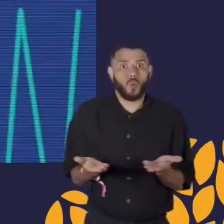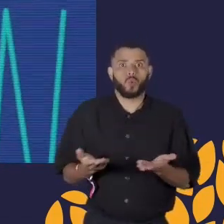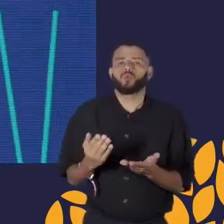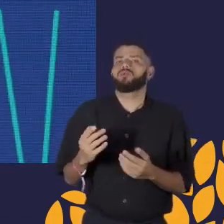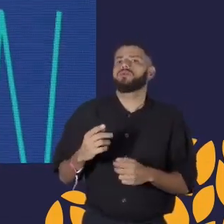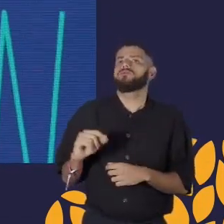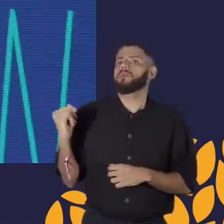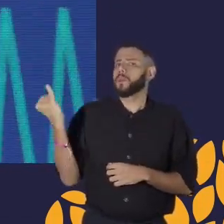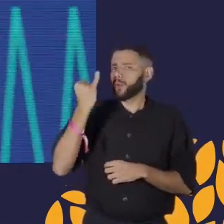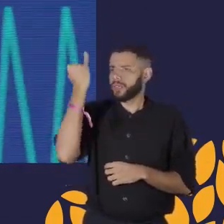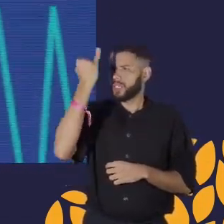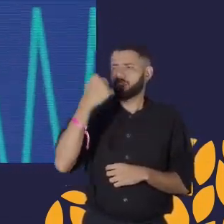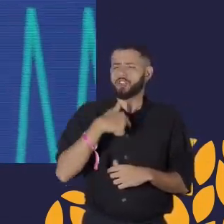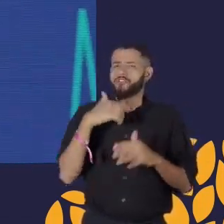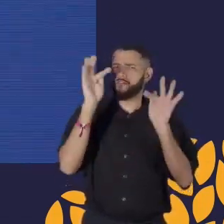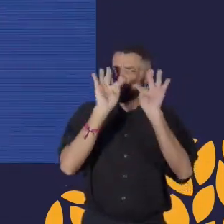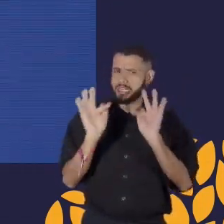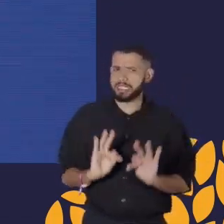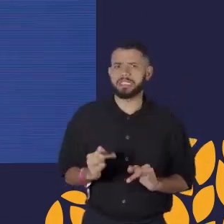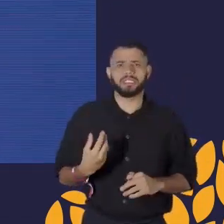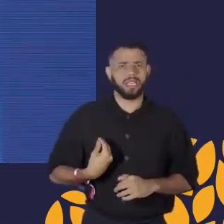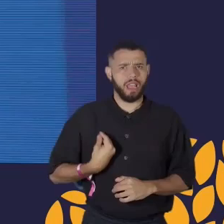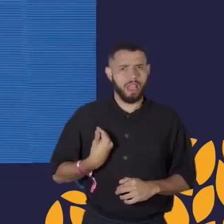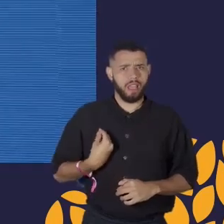estar aqui, fico feliz de estar aqui